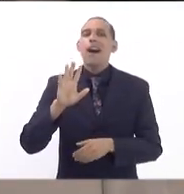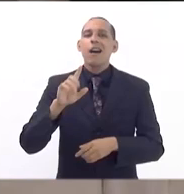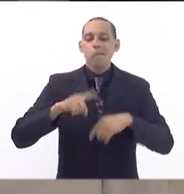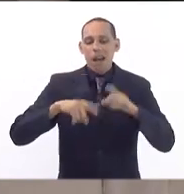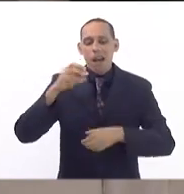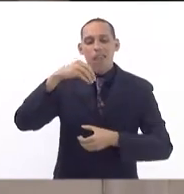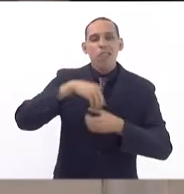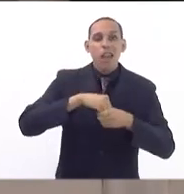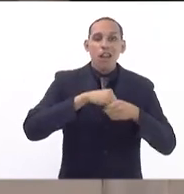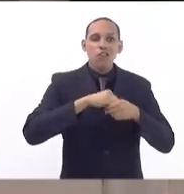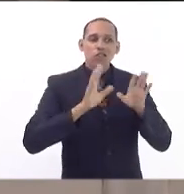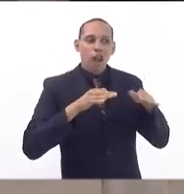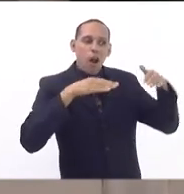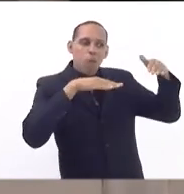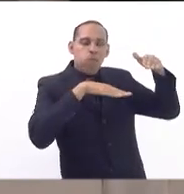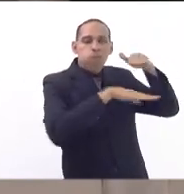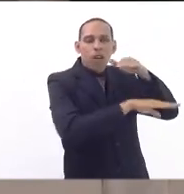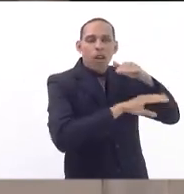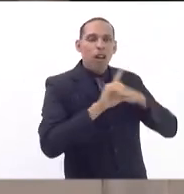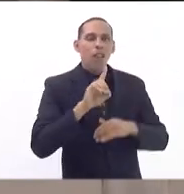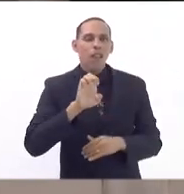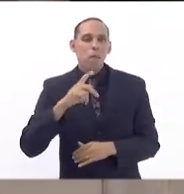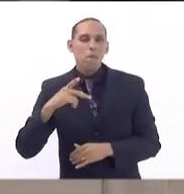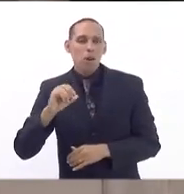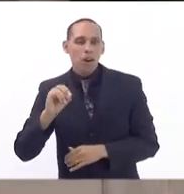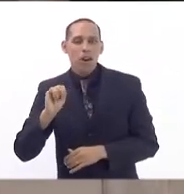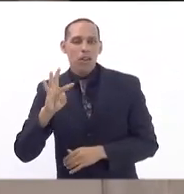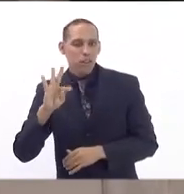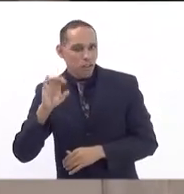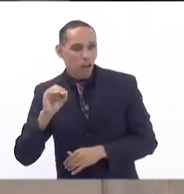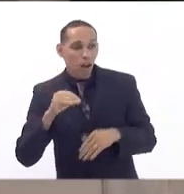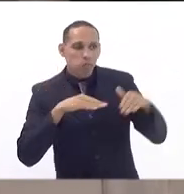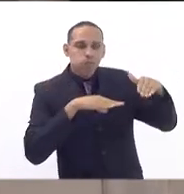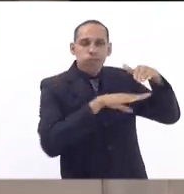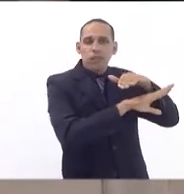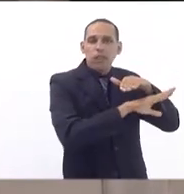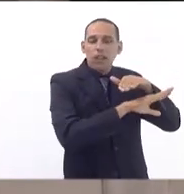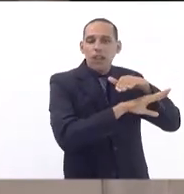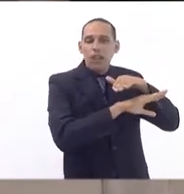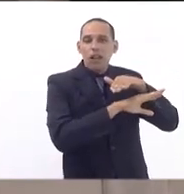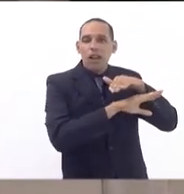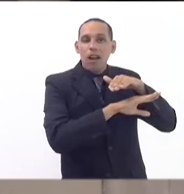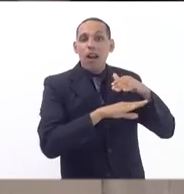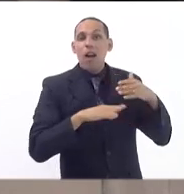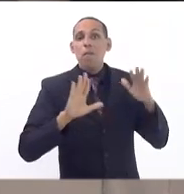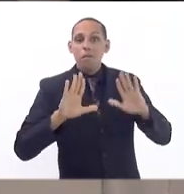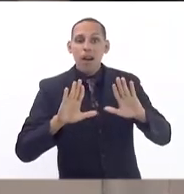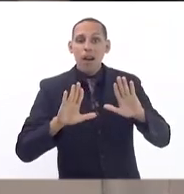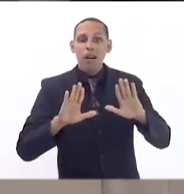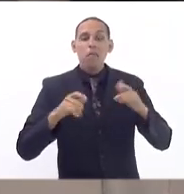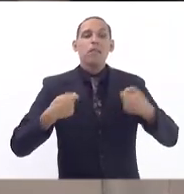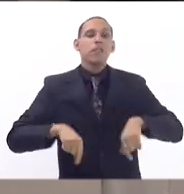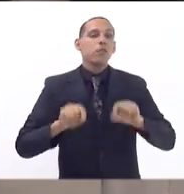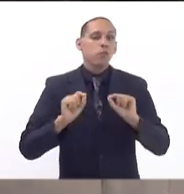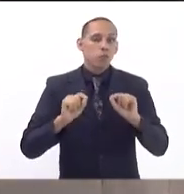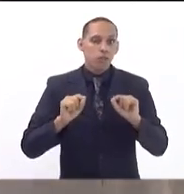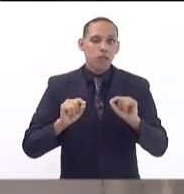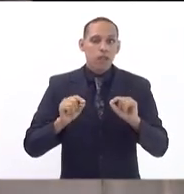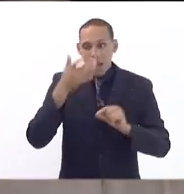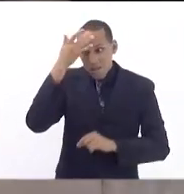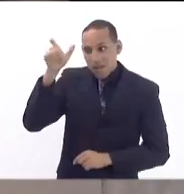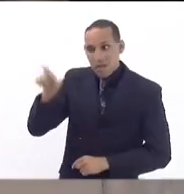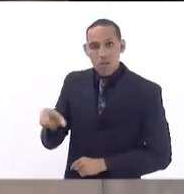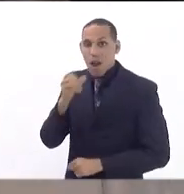dentro do depósito o que Associação na verdade quer é que o bom elemento não